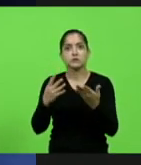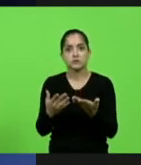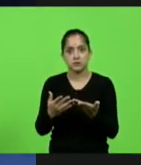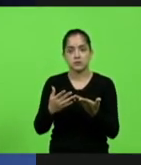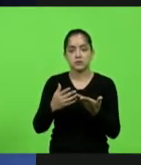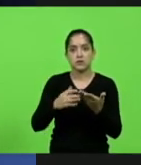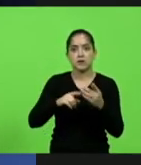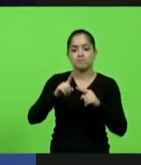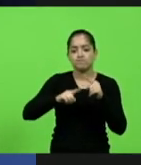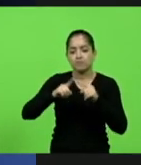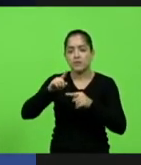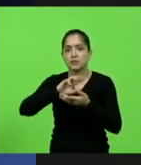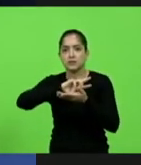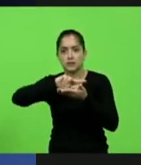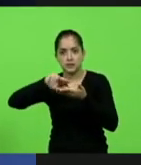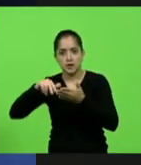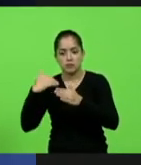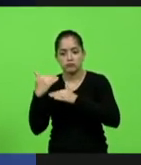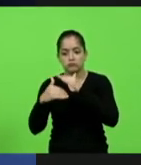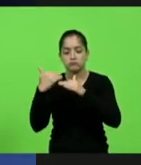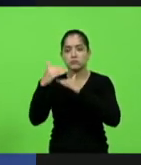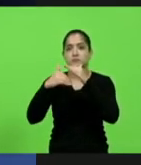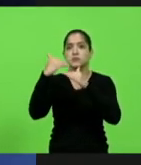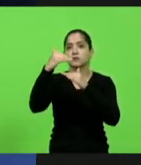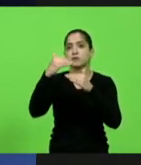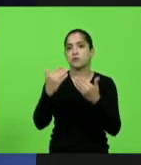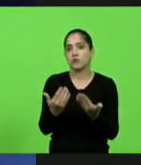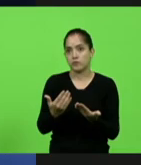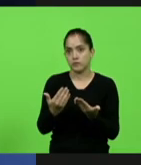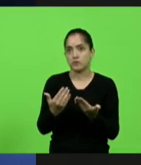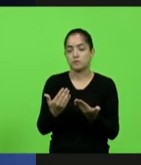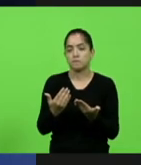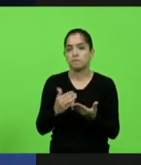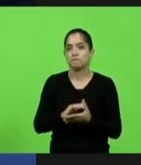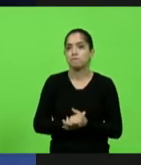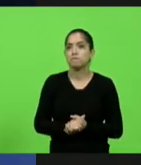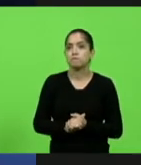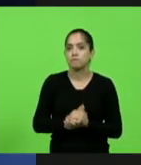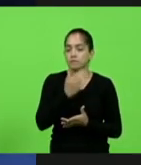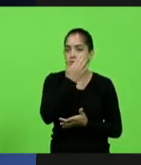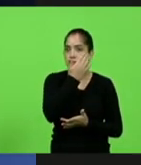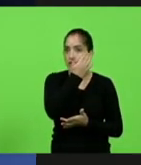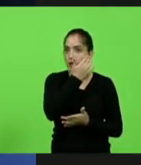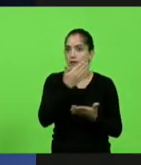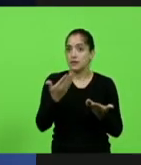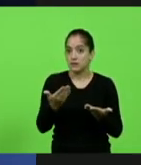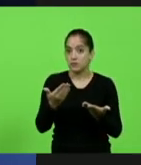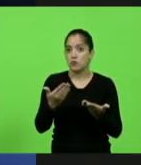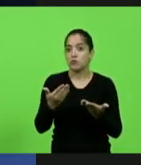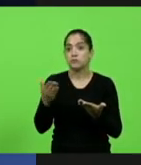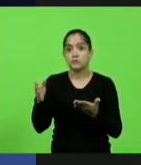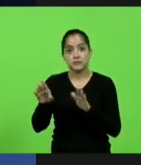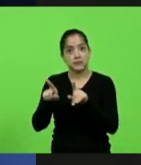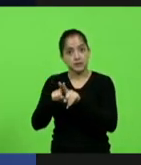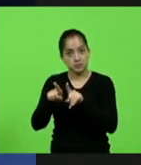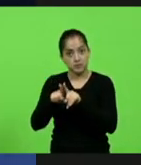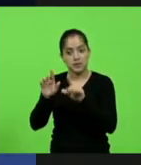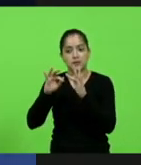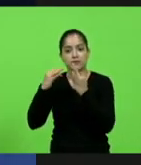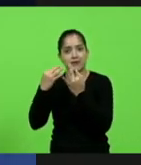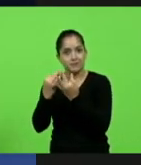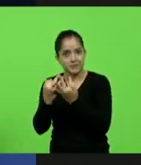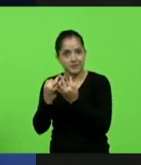e desenvolvimento de todos os aspectos dos estudantes. E com o envolvimento dos pais, das